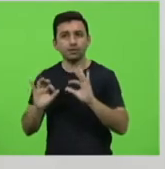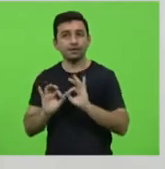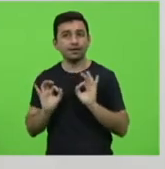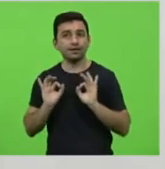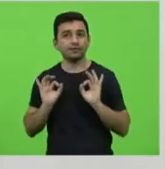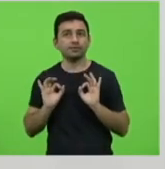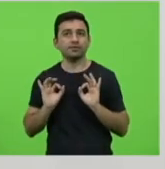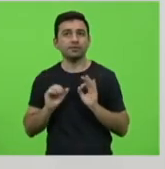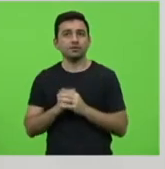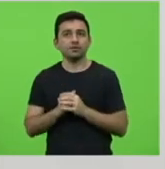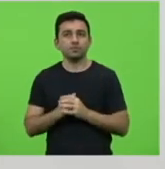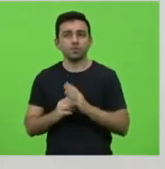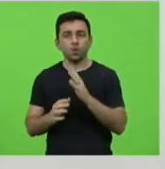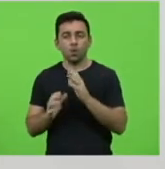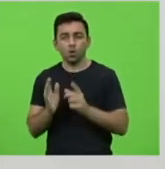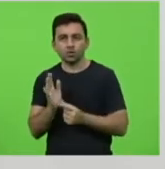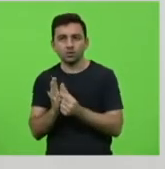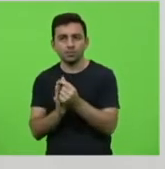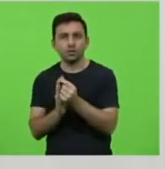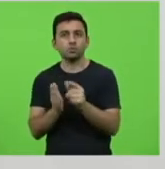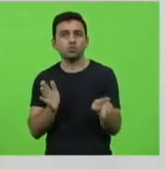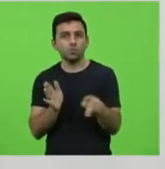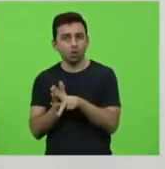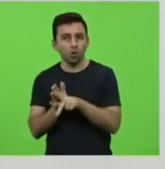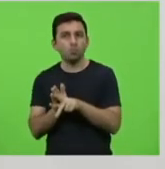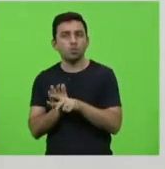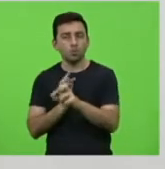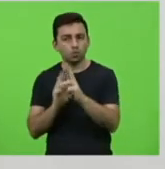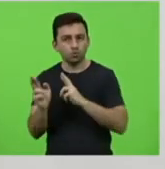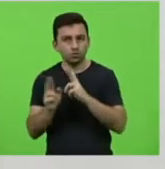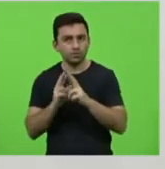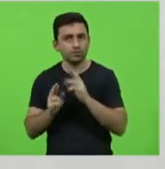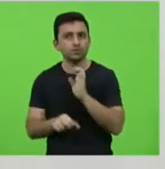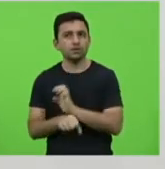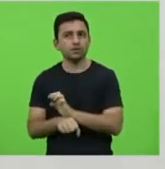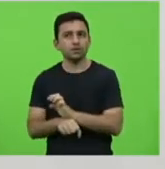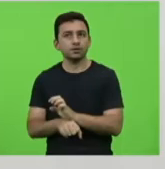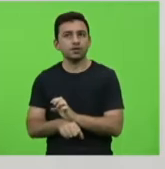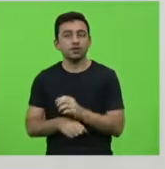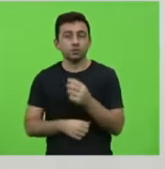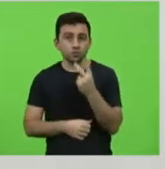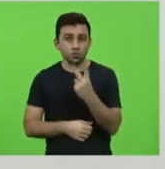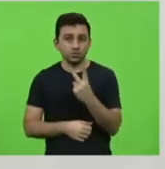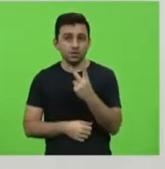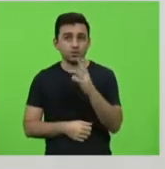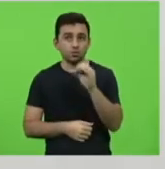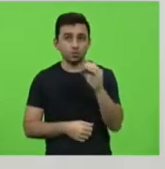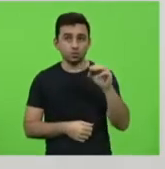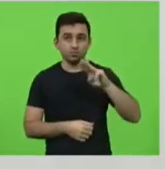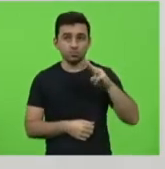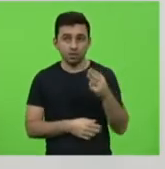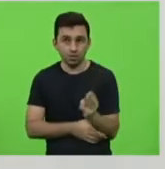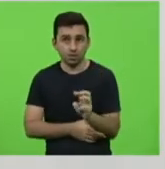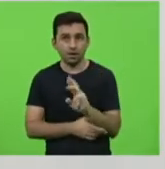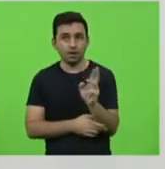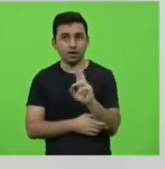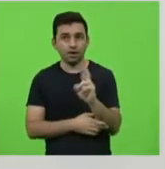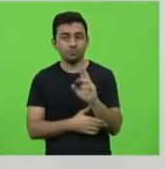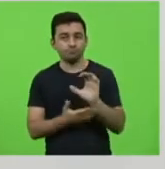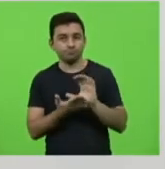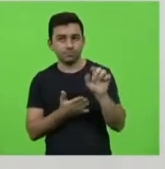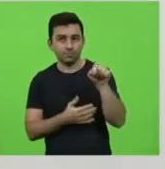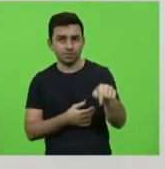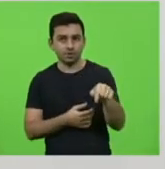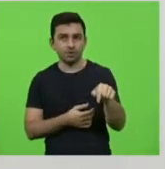não foi mexido no orçamento destinado às rodovias estaduais. Esses 200 milhões para 470 vêm